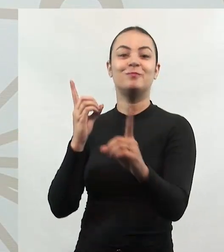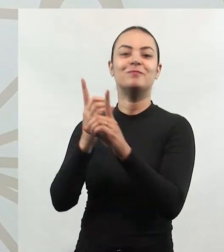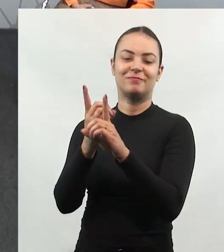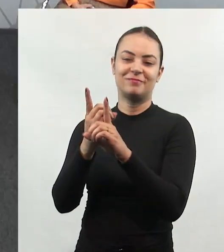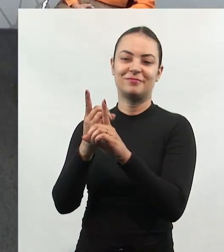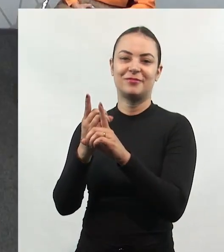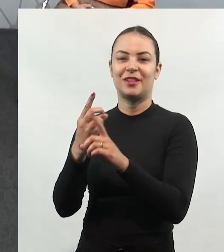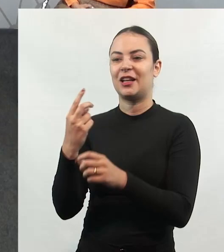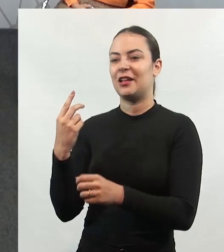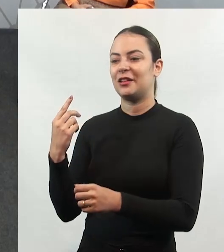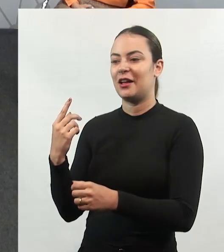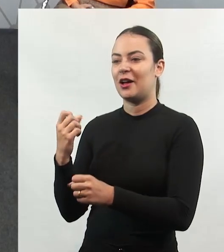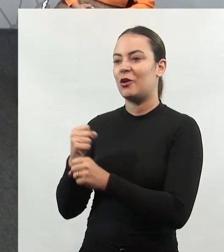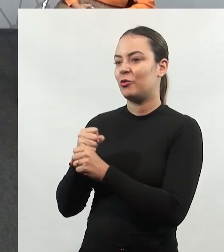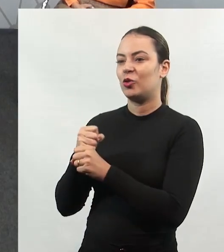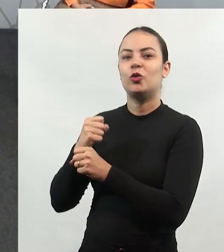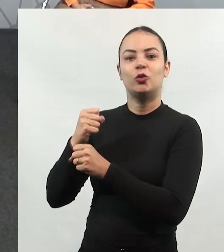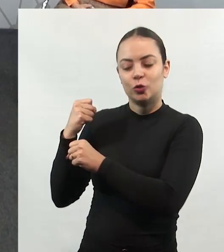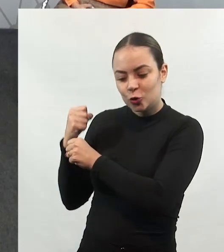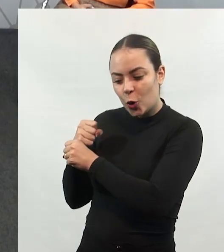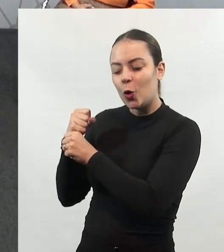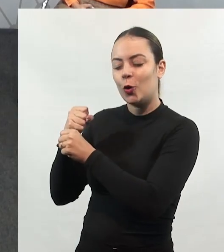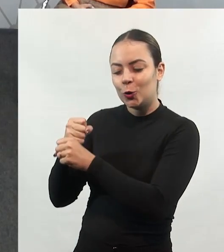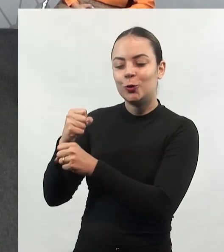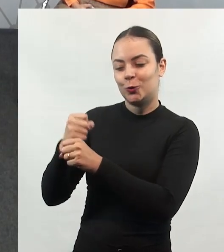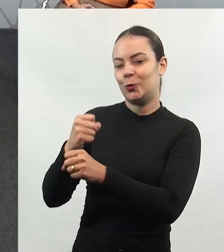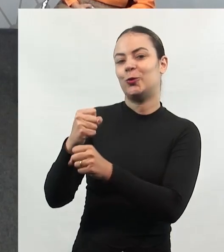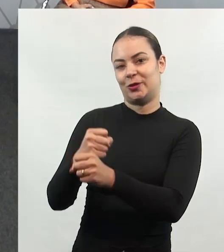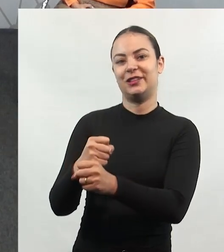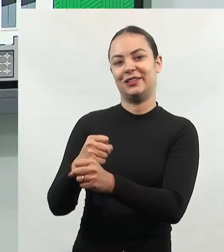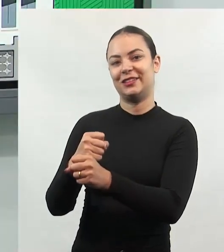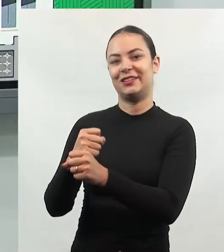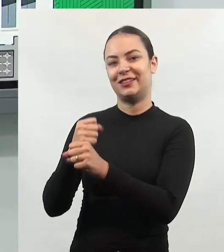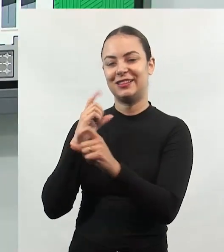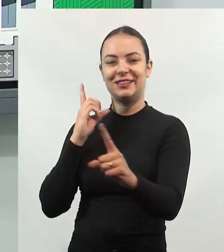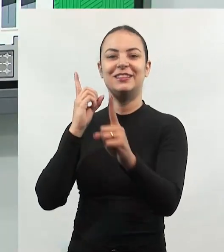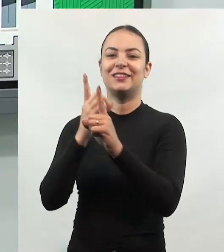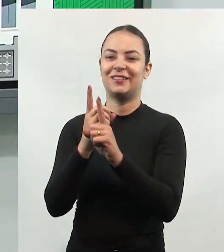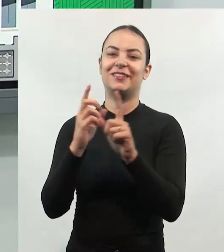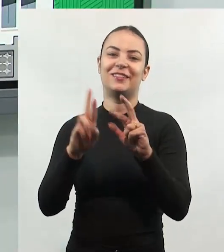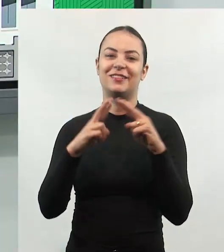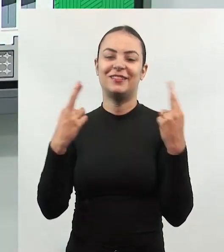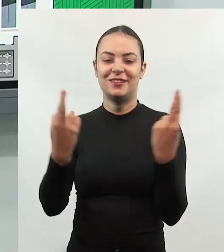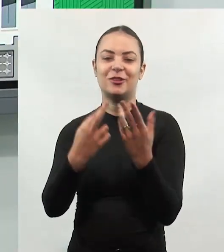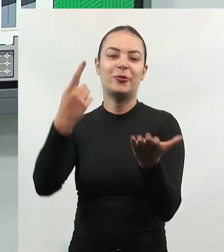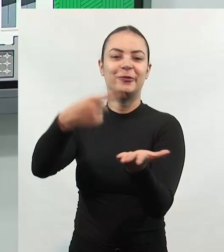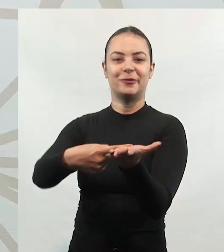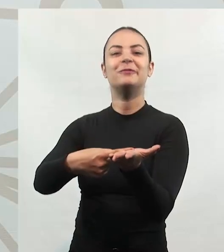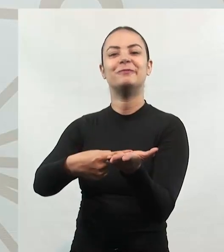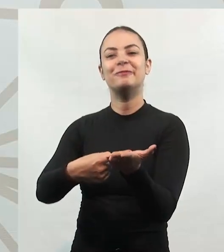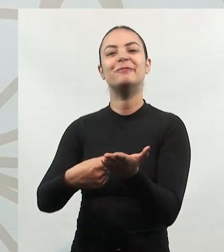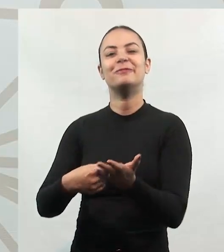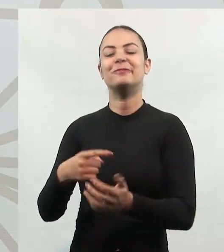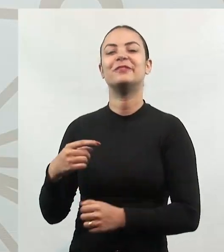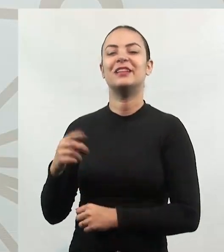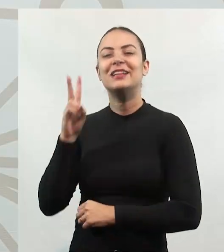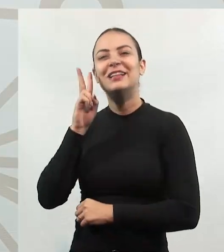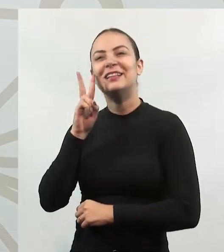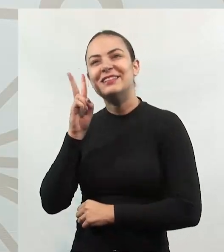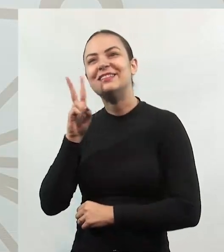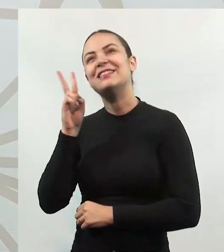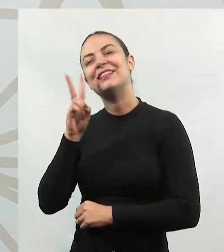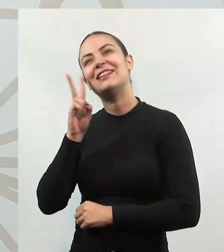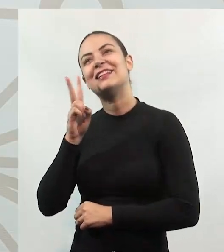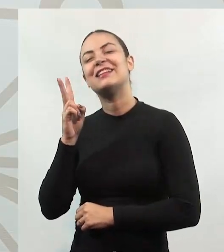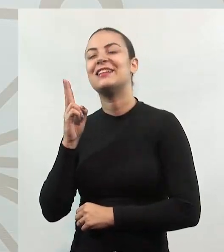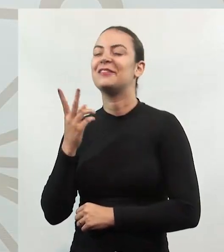sempre lembra daquela época. A professora Kátia, no primeiro período, que dava aula de didática, acho que você lembra, né, Eline? Não sei se a Kátia foi